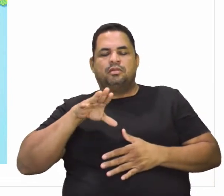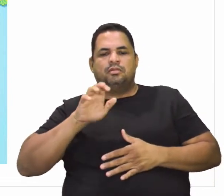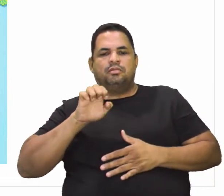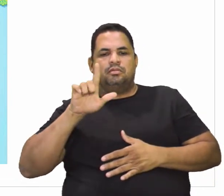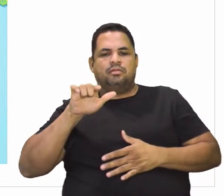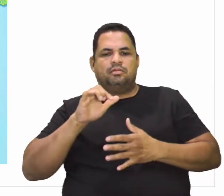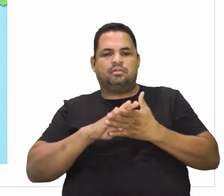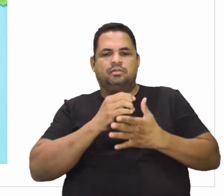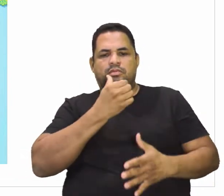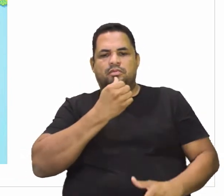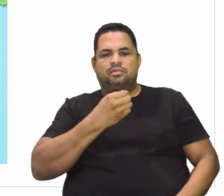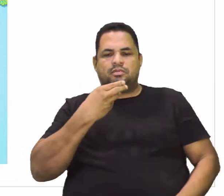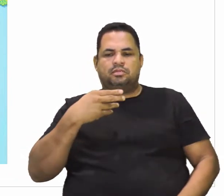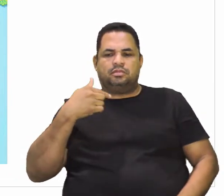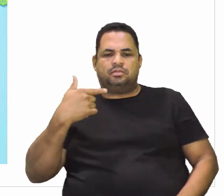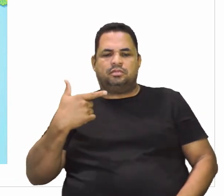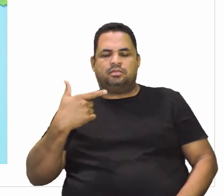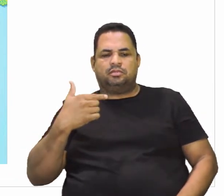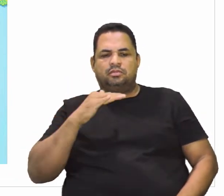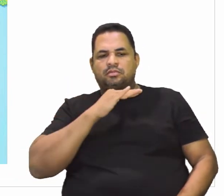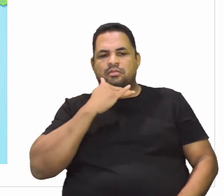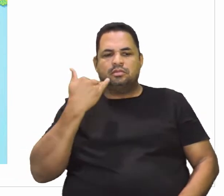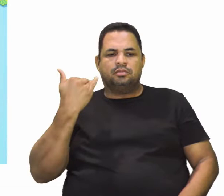em 632, Maomé morre,